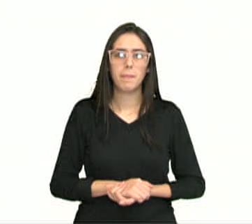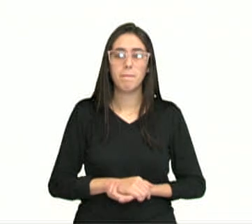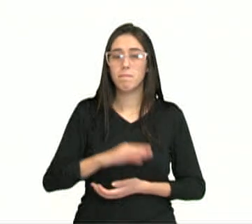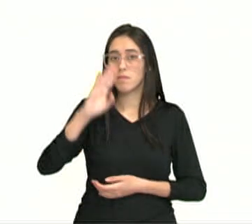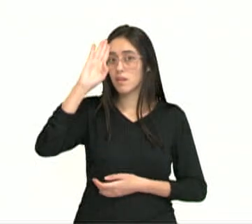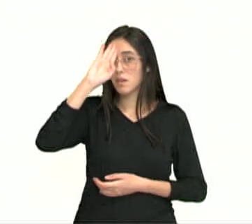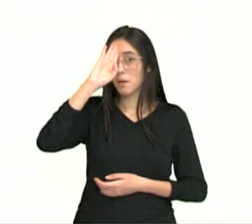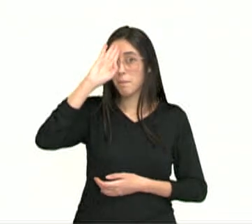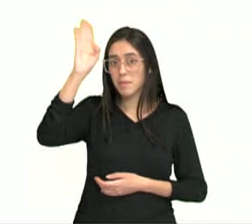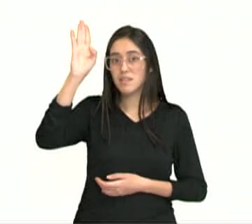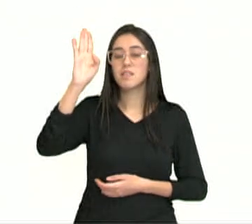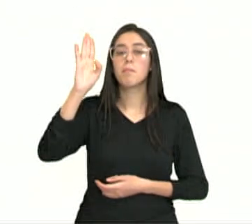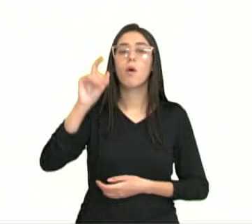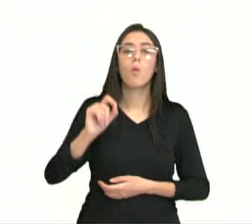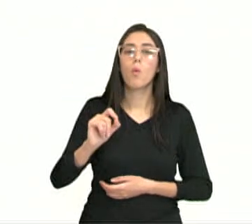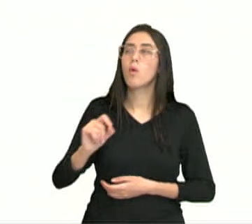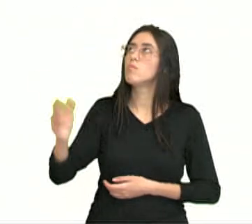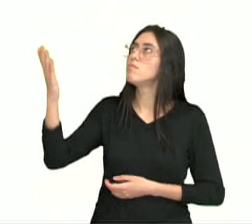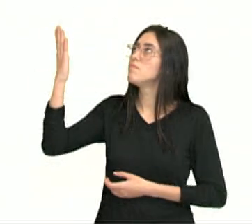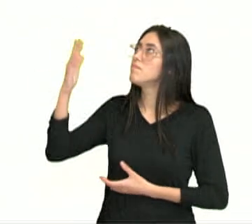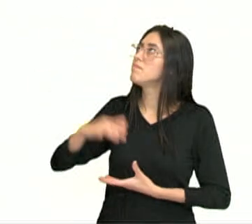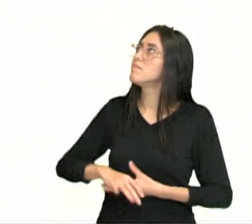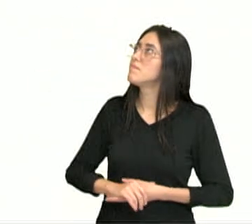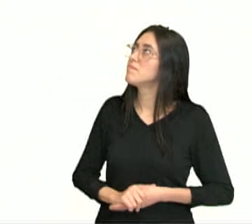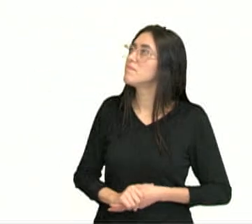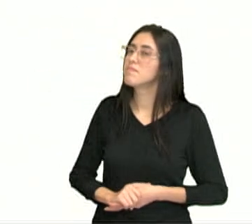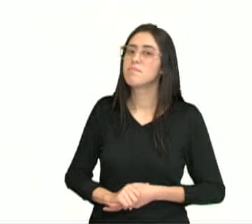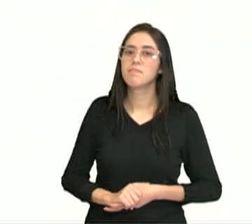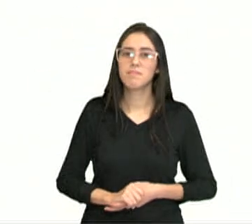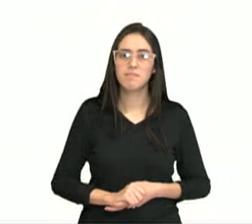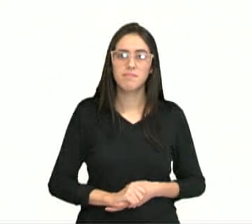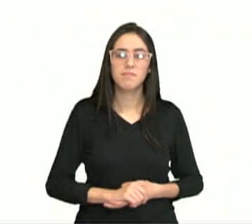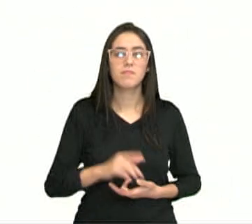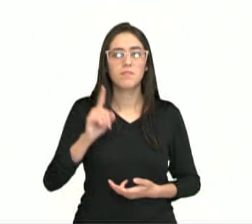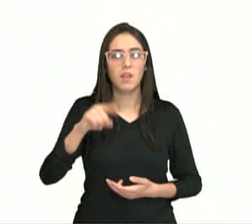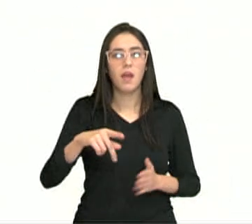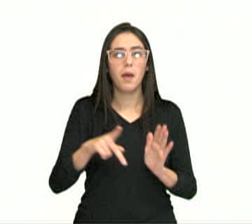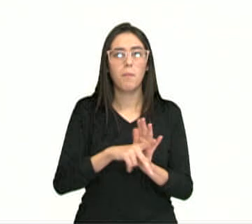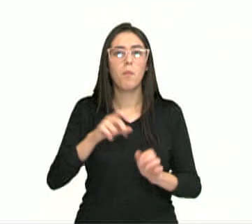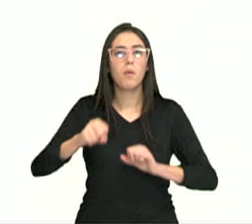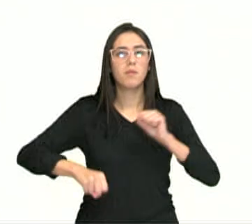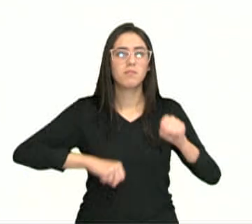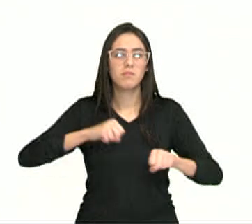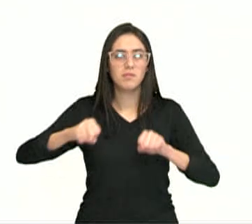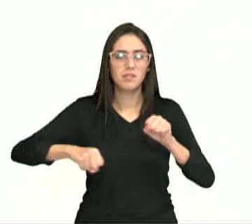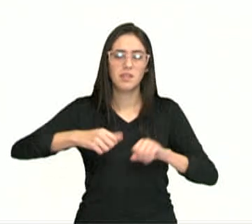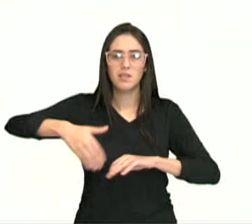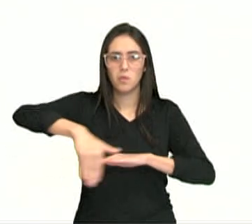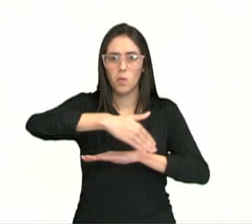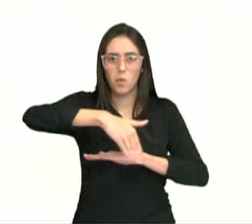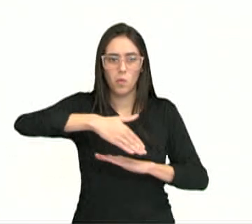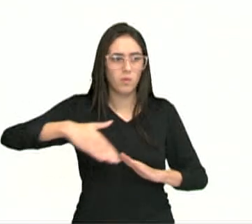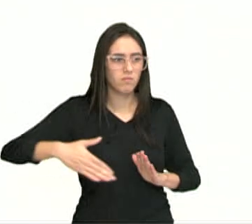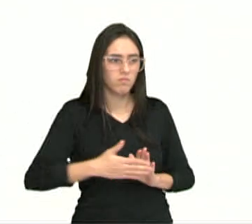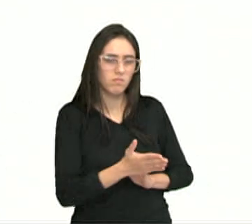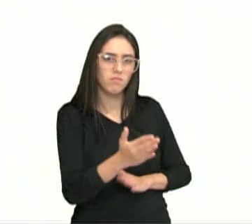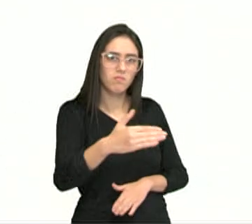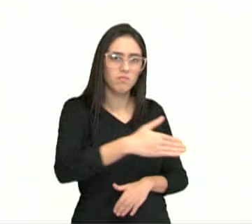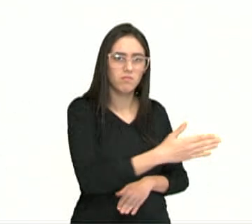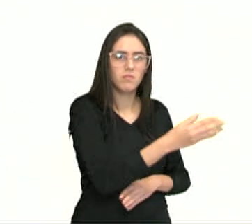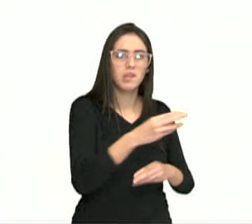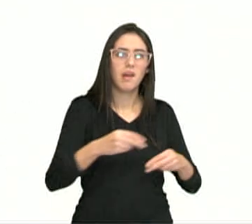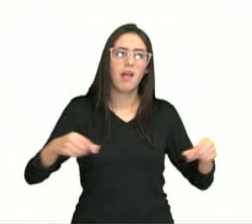Principal conceito então do mountain bike: modalidade derivada do ciclismo de estrada, mas praticado em estradas de